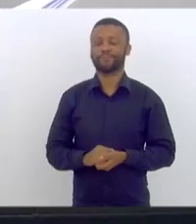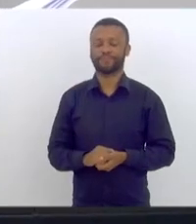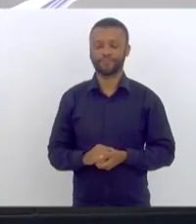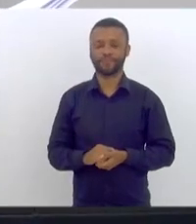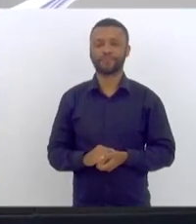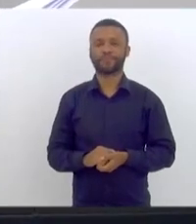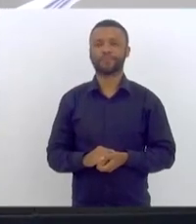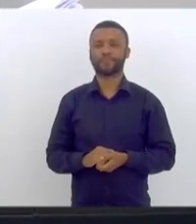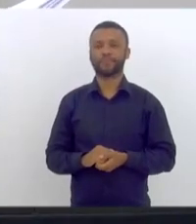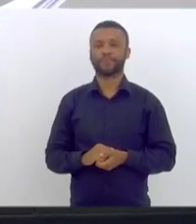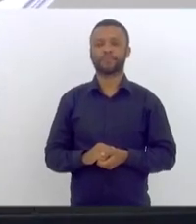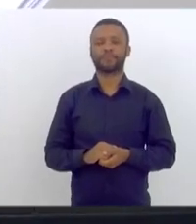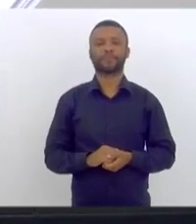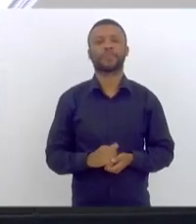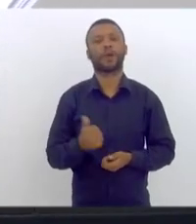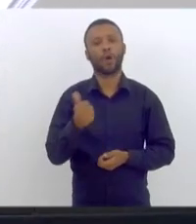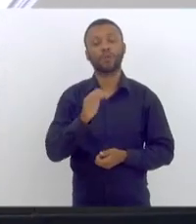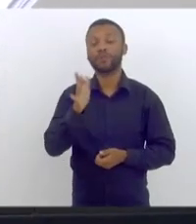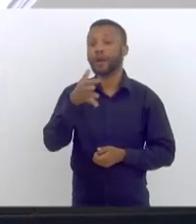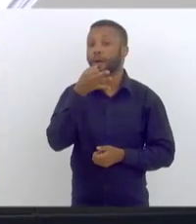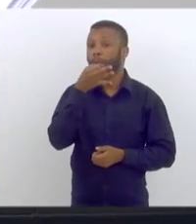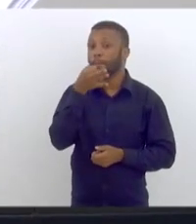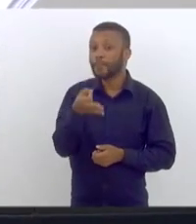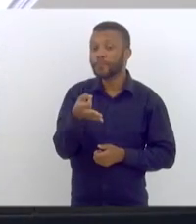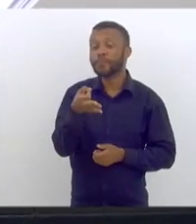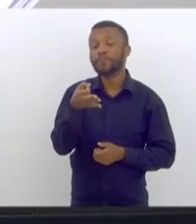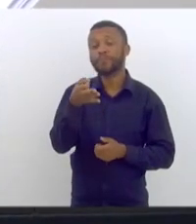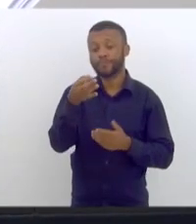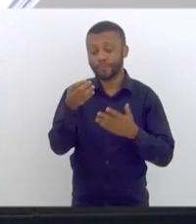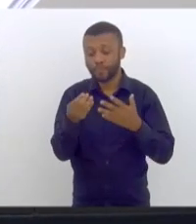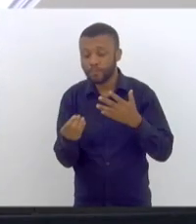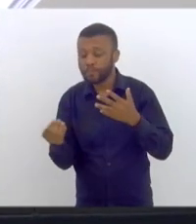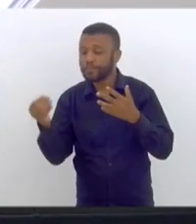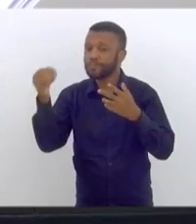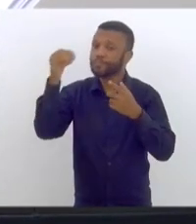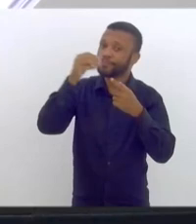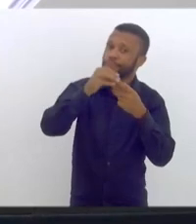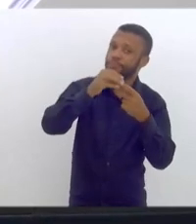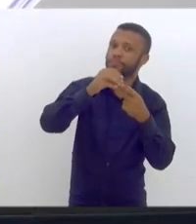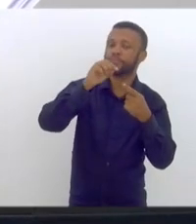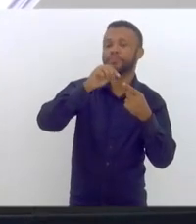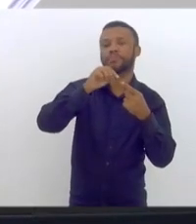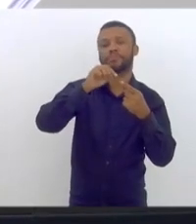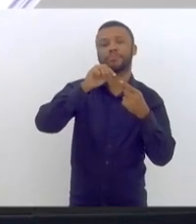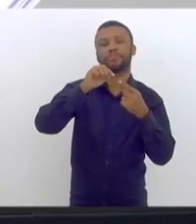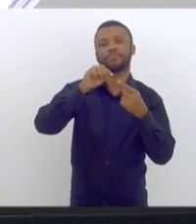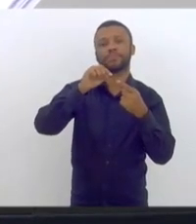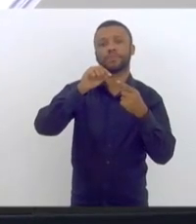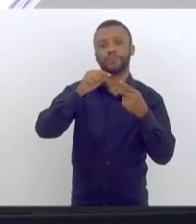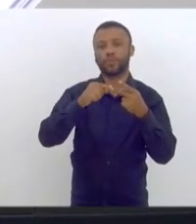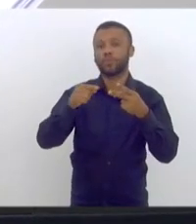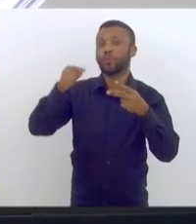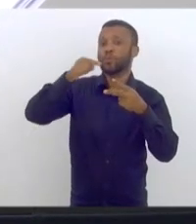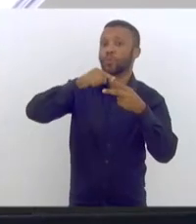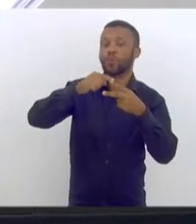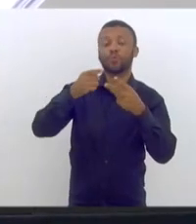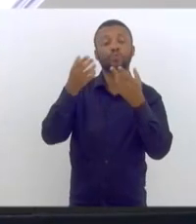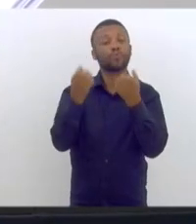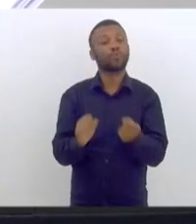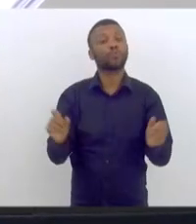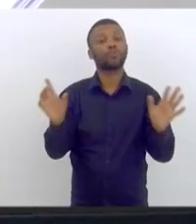Eu já coloquei a posição lá na outra né eu não aceito e